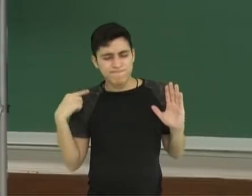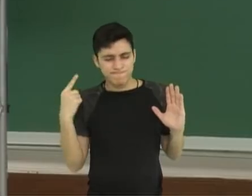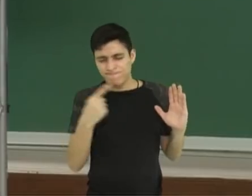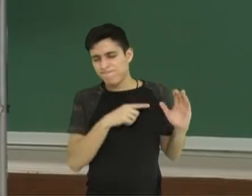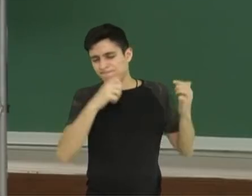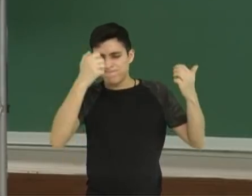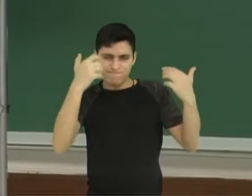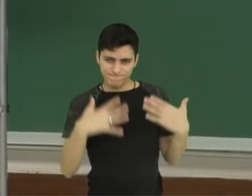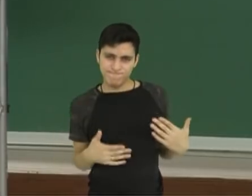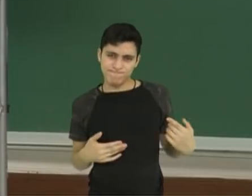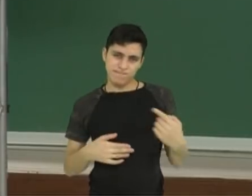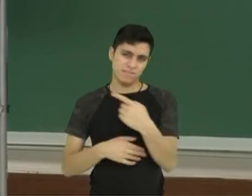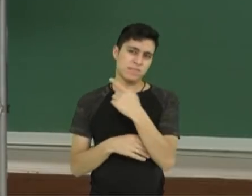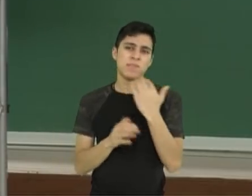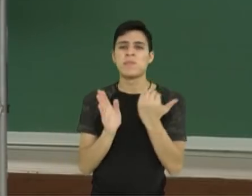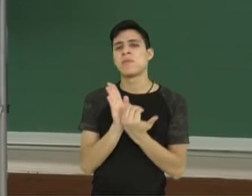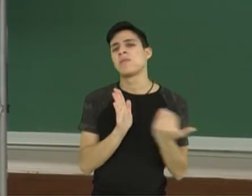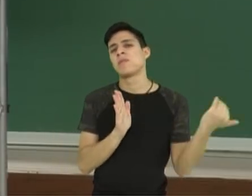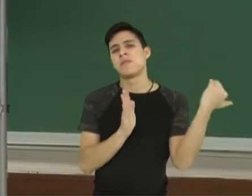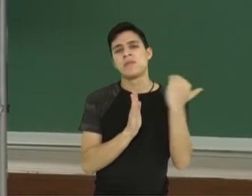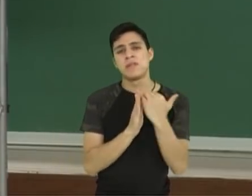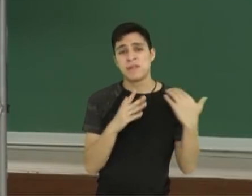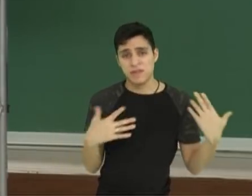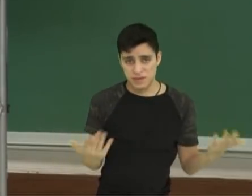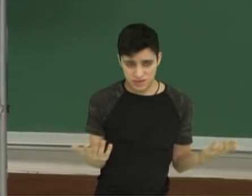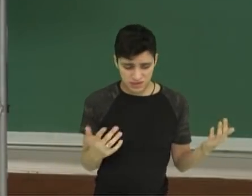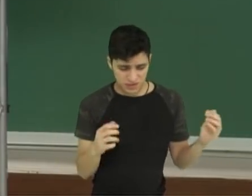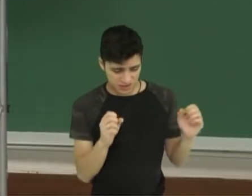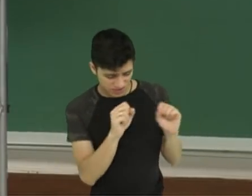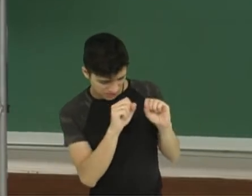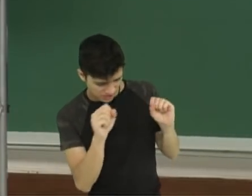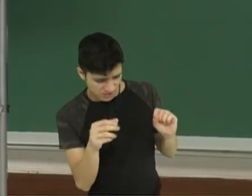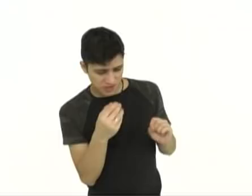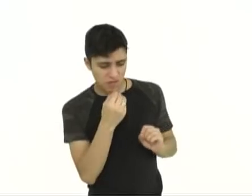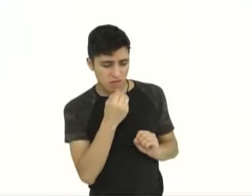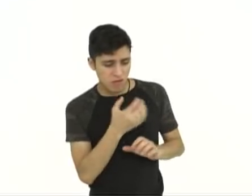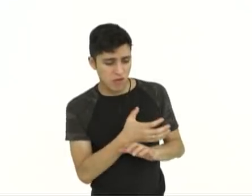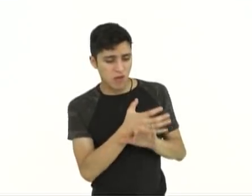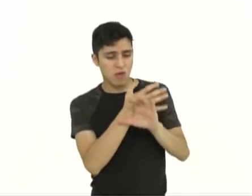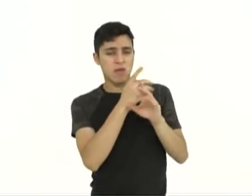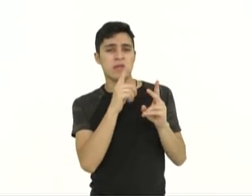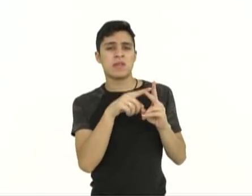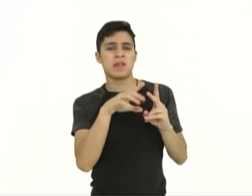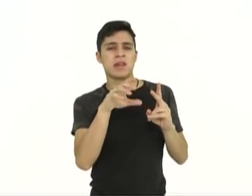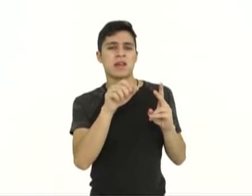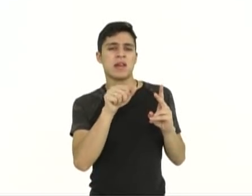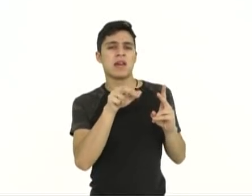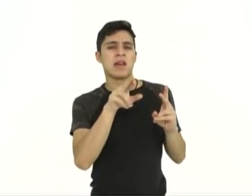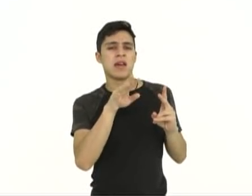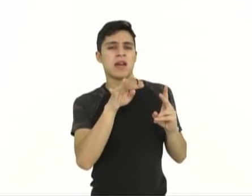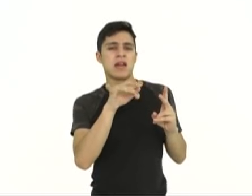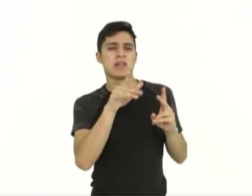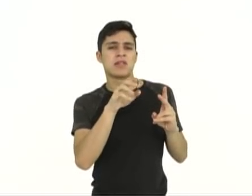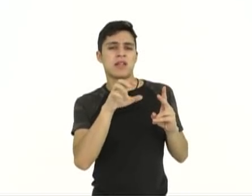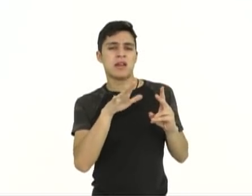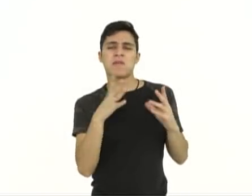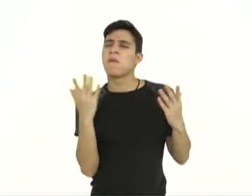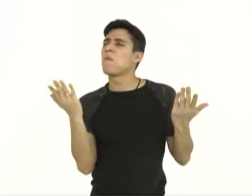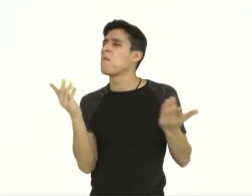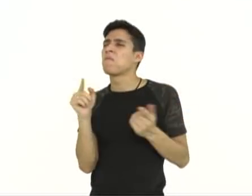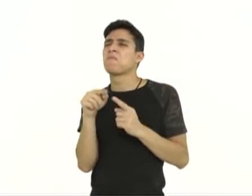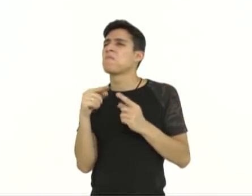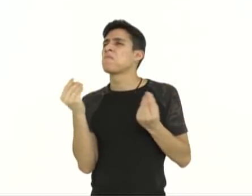muito sobre esse sistema. Então, o sistema esquelético é constituído por ossos e cartilagens. Qual que é a função dele, Fabiano?